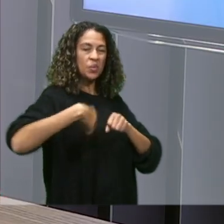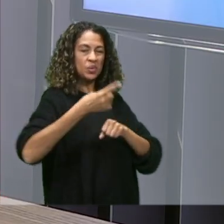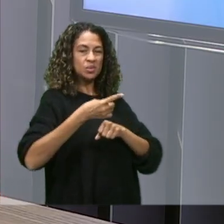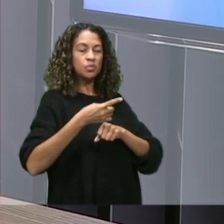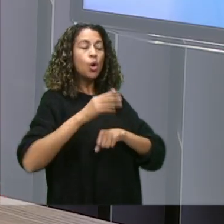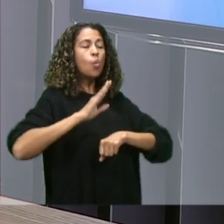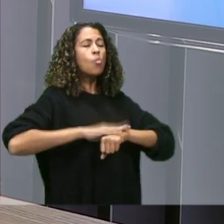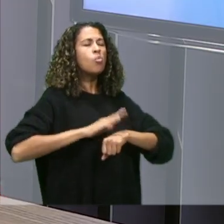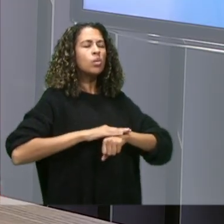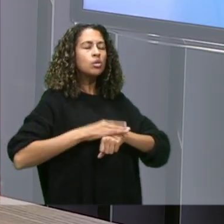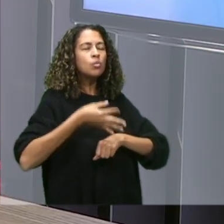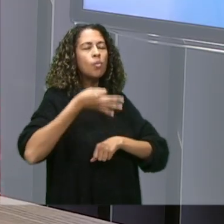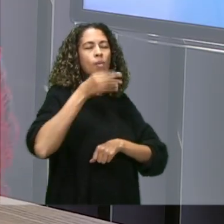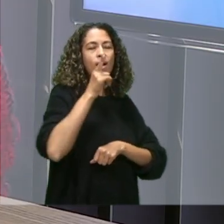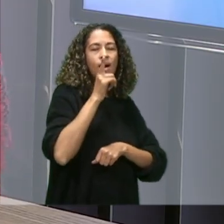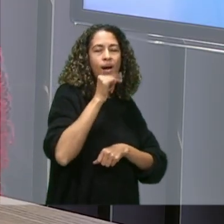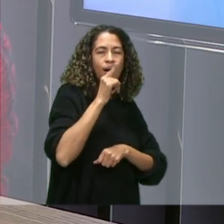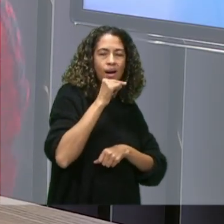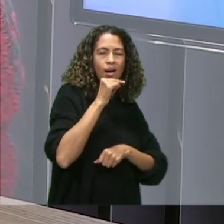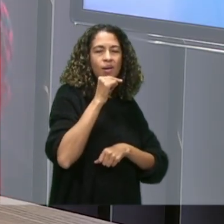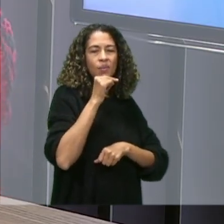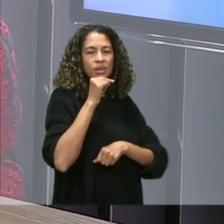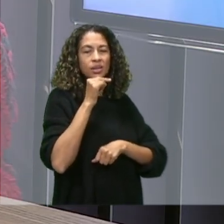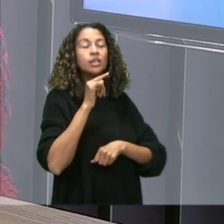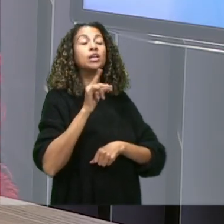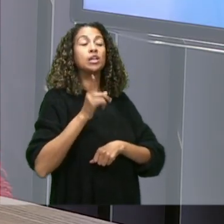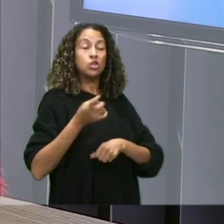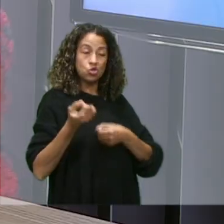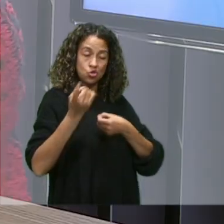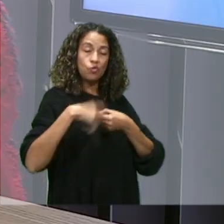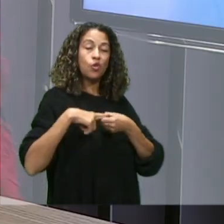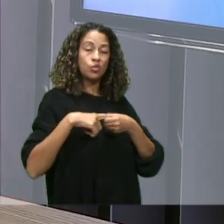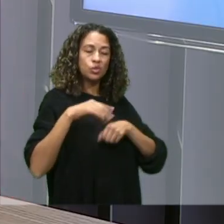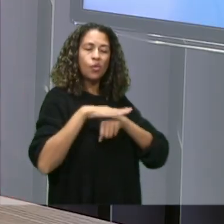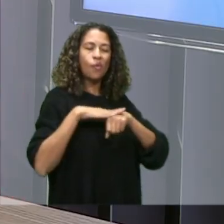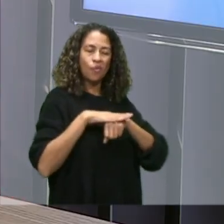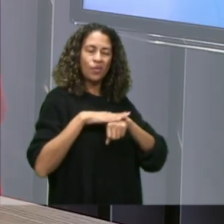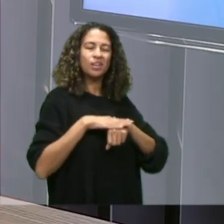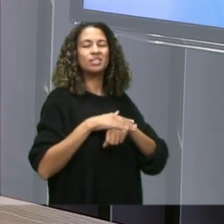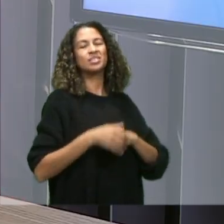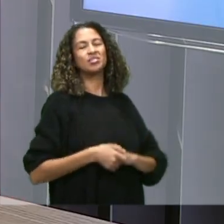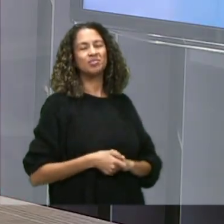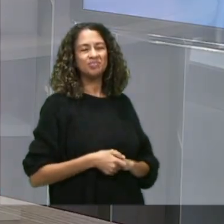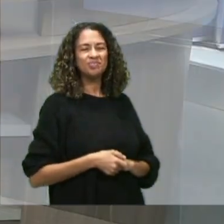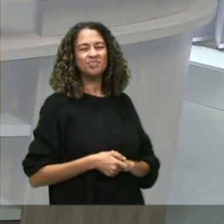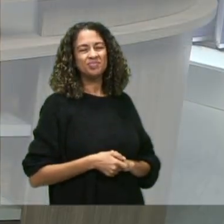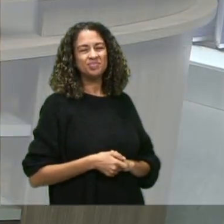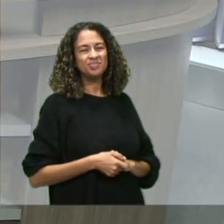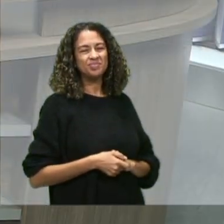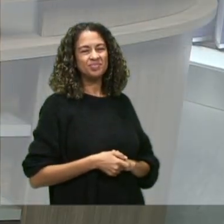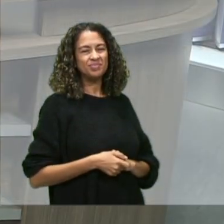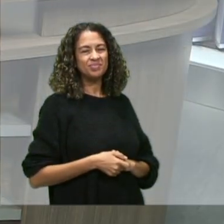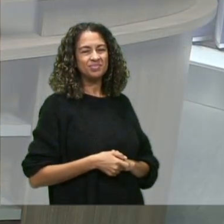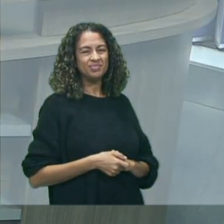o tempo da gente tomar uma aguinha e que a gente vai continuar essa conversa boa. Só um minuto.